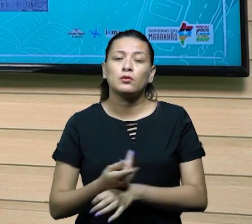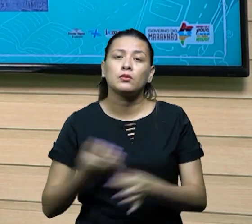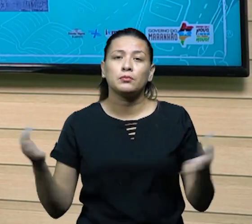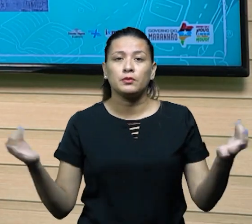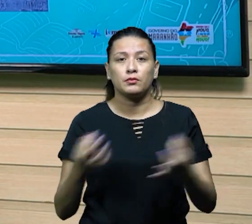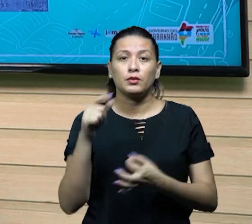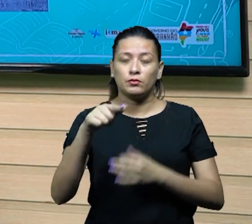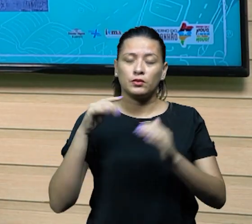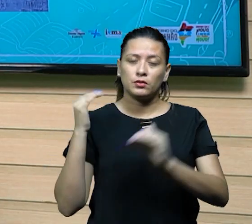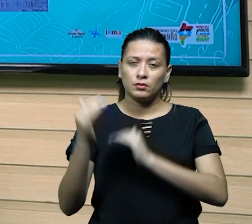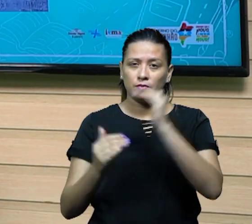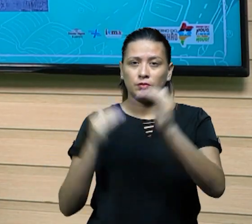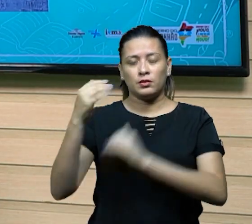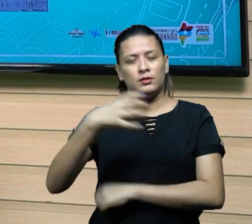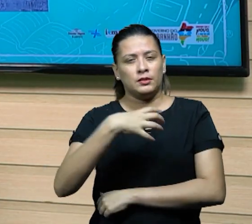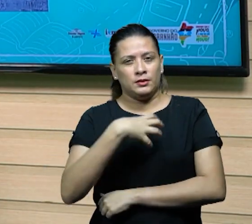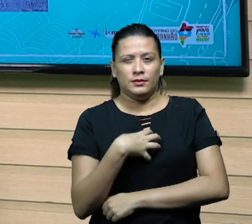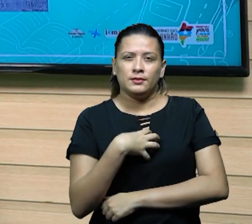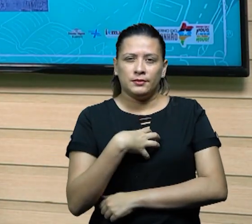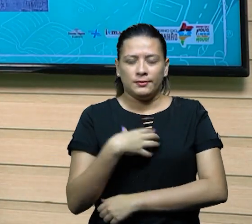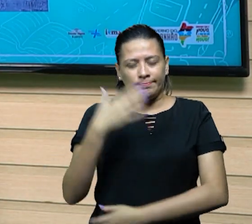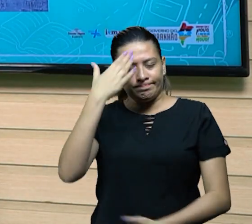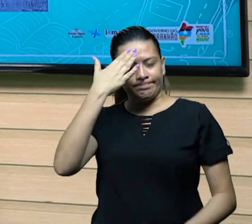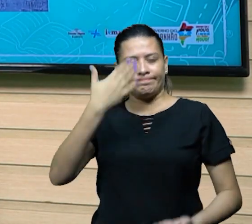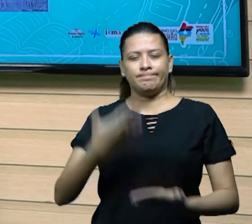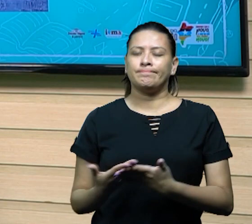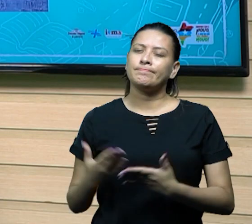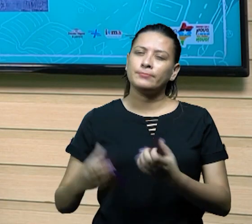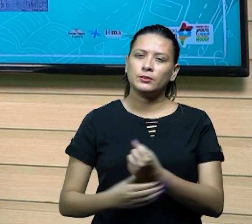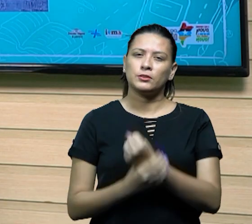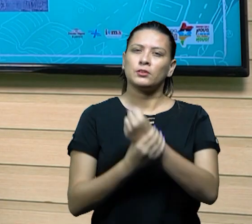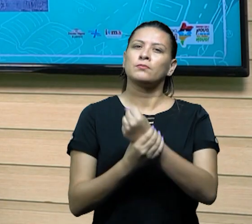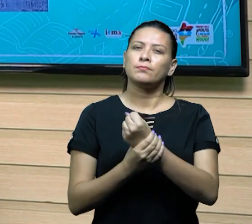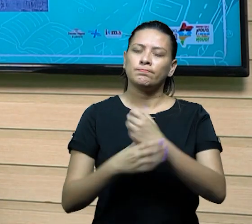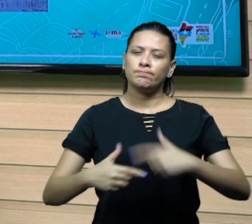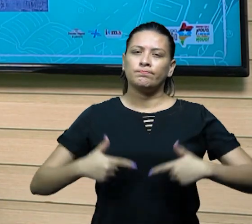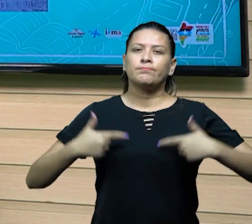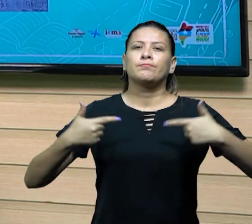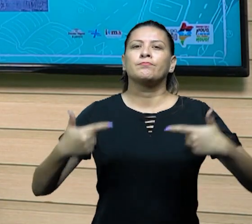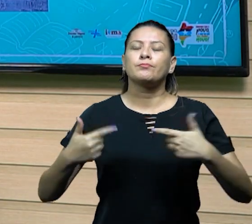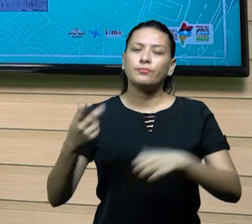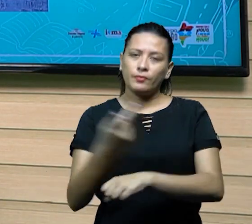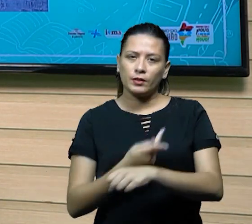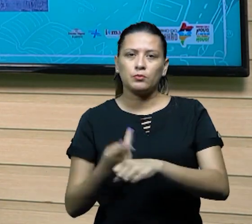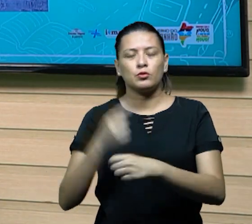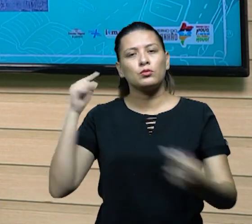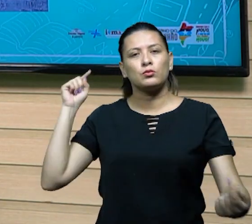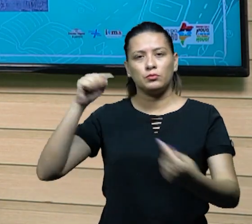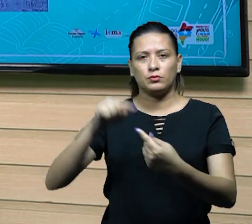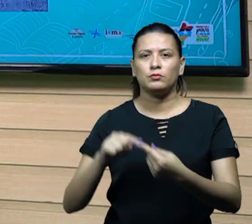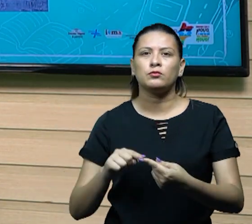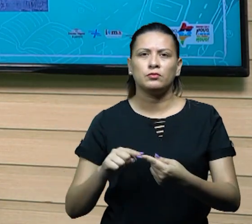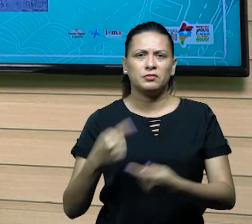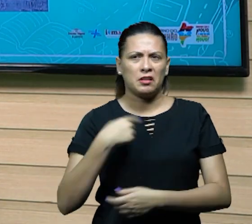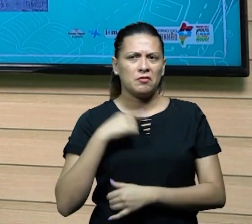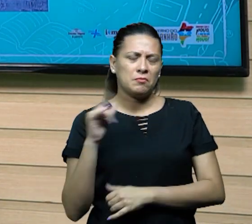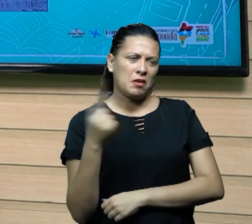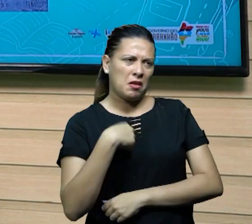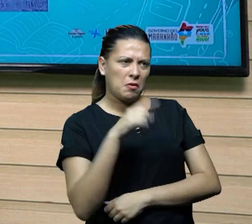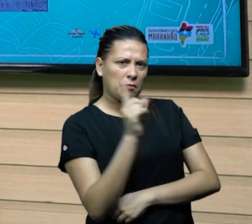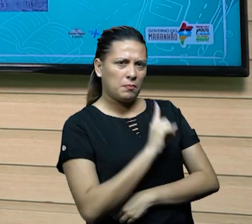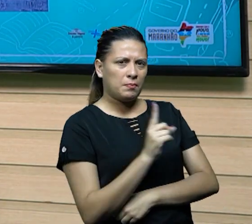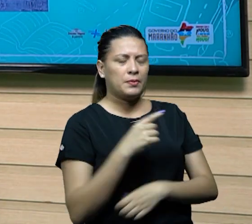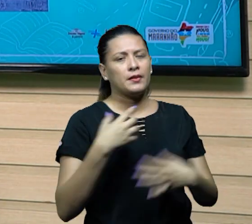qualifica, quando você busca o aperfeiçoamento, você evolui. E aí você se sente mais confiável, você se sente mais seguro. E aí você vai atrás